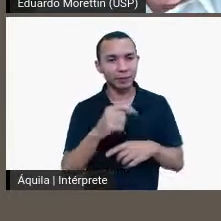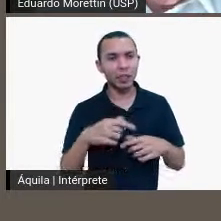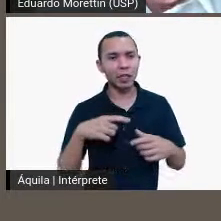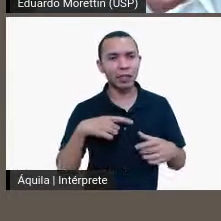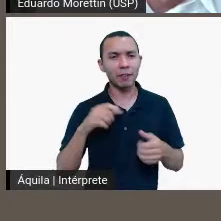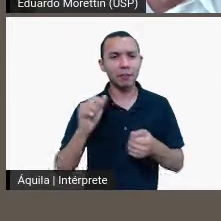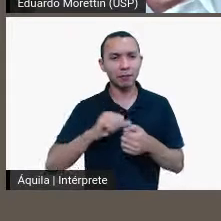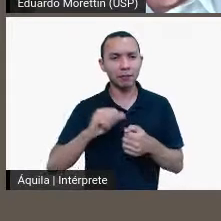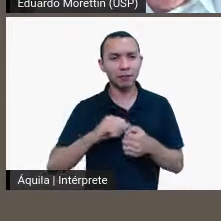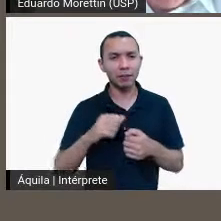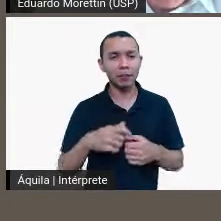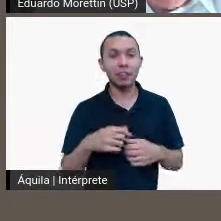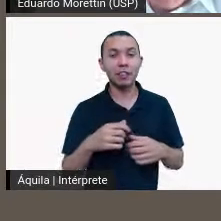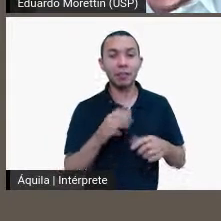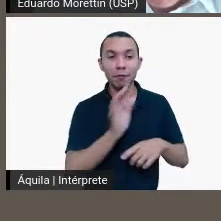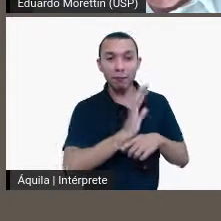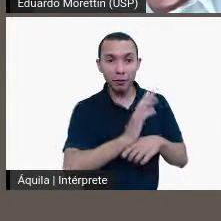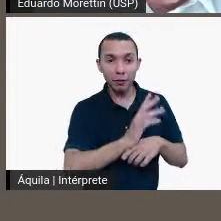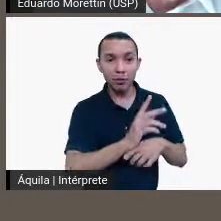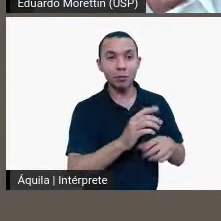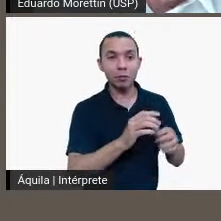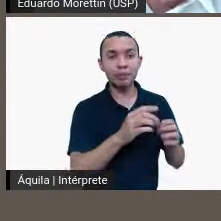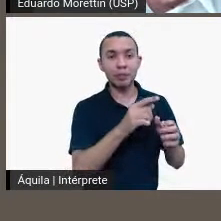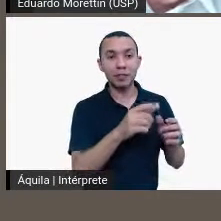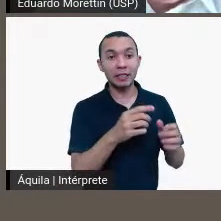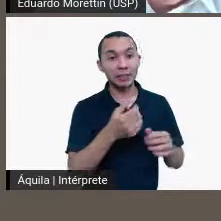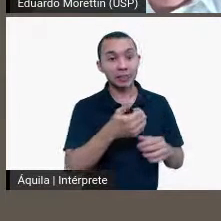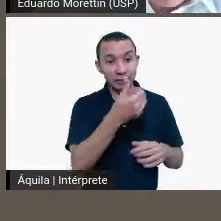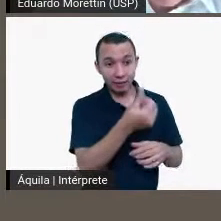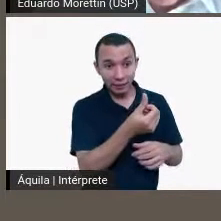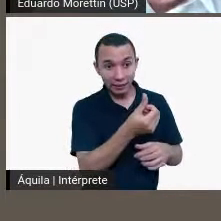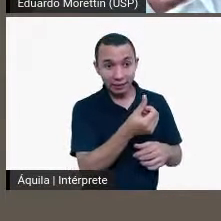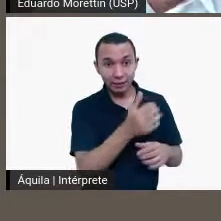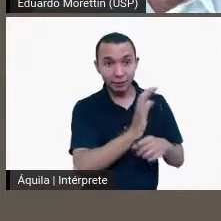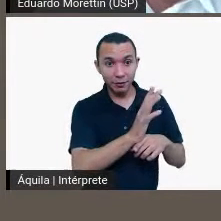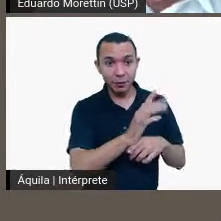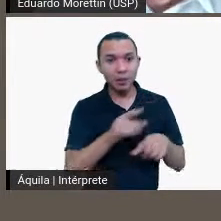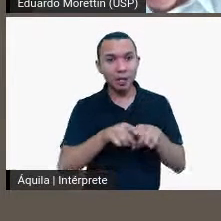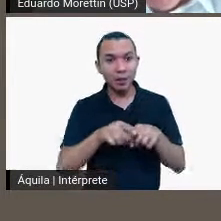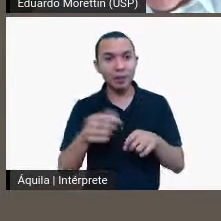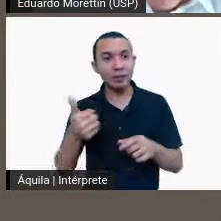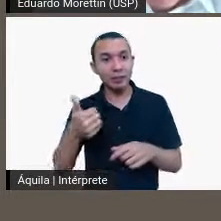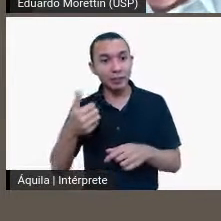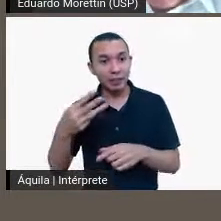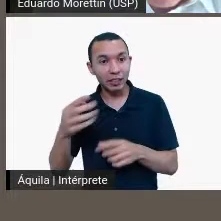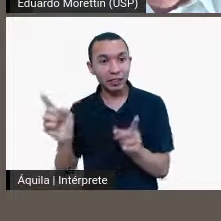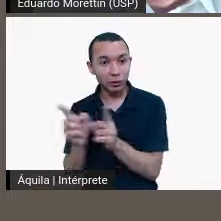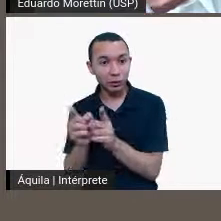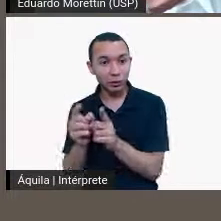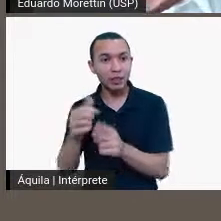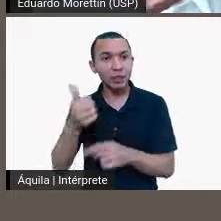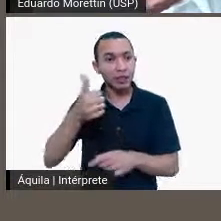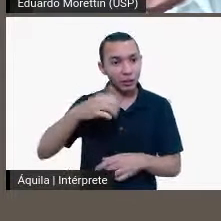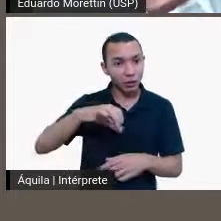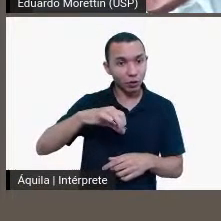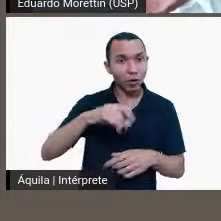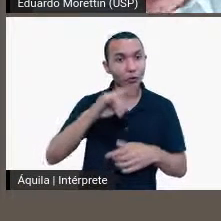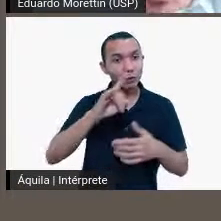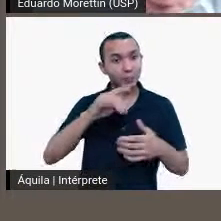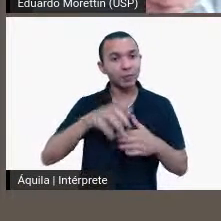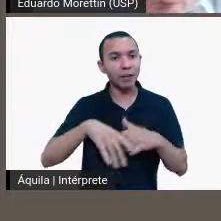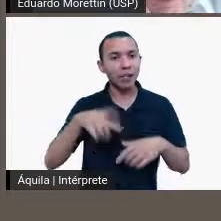de 6 longas metragens e 13 curtas, são 19 documentários, 14 mil metros de